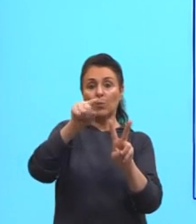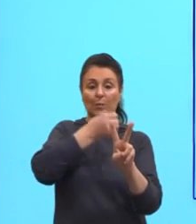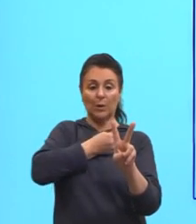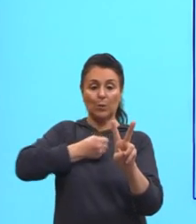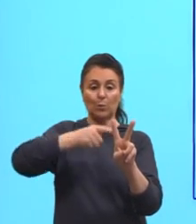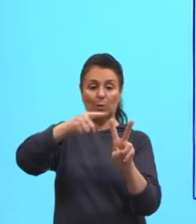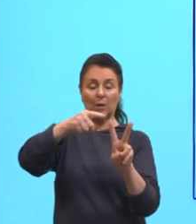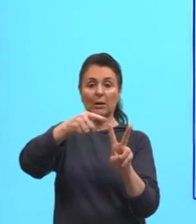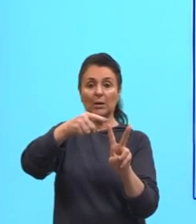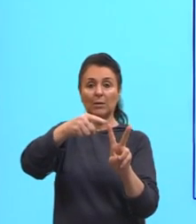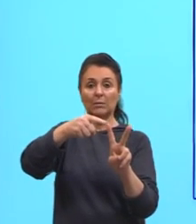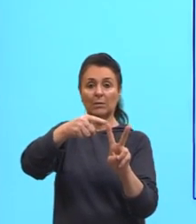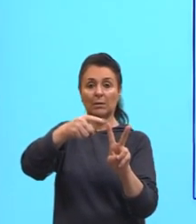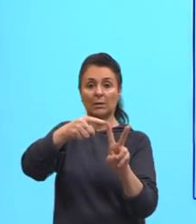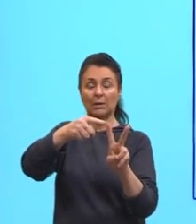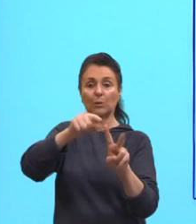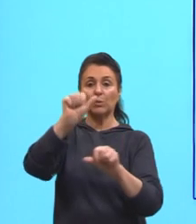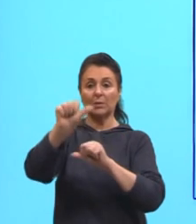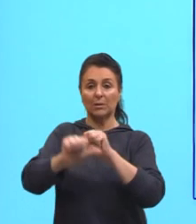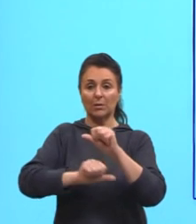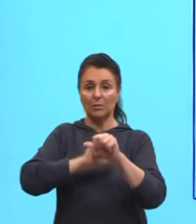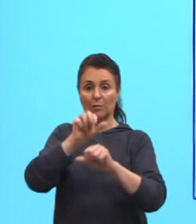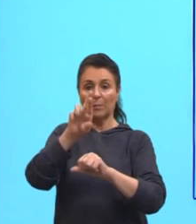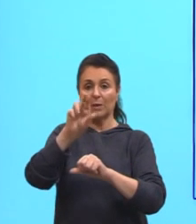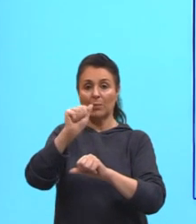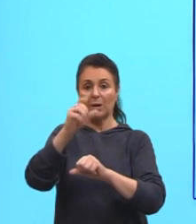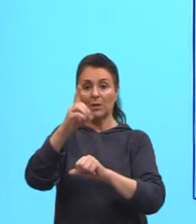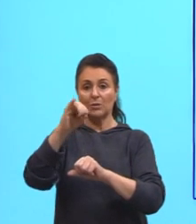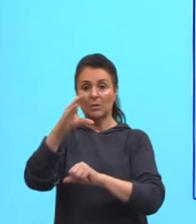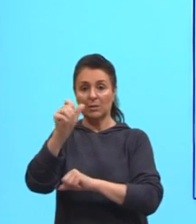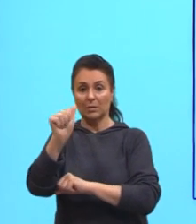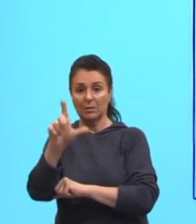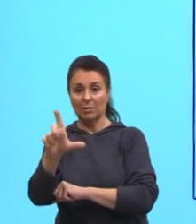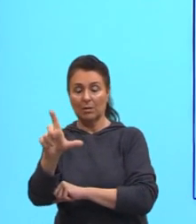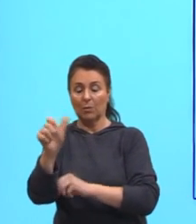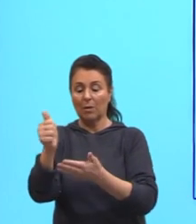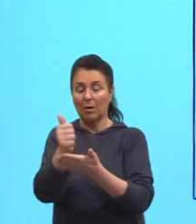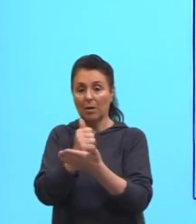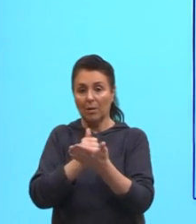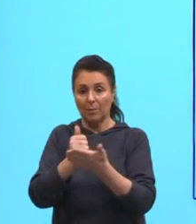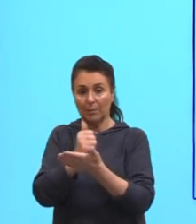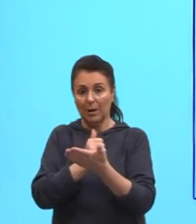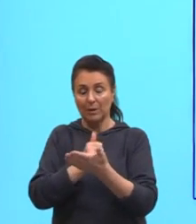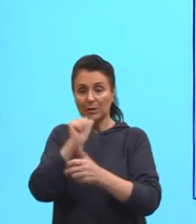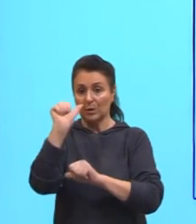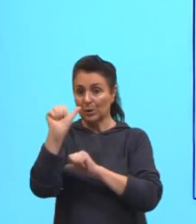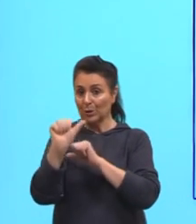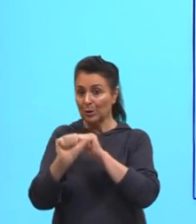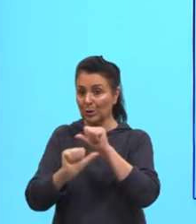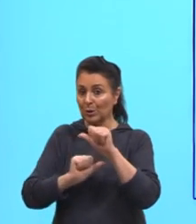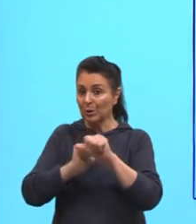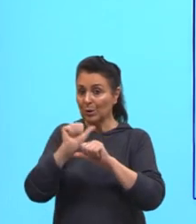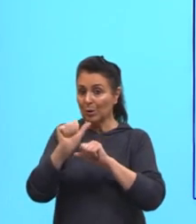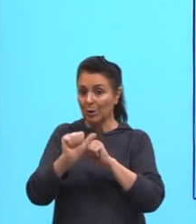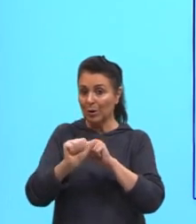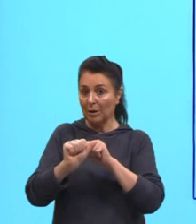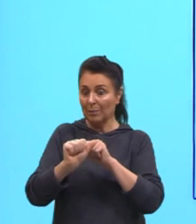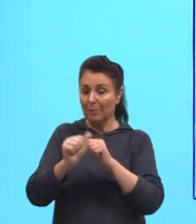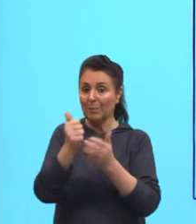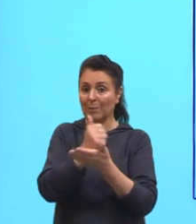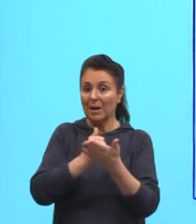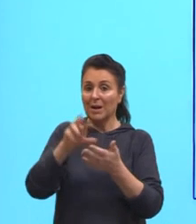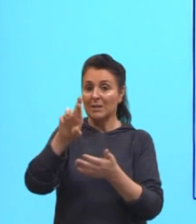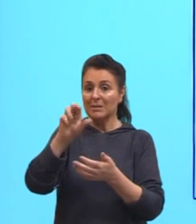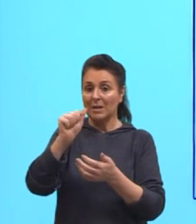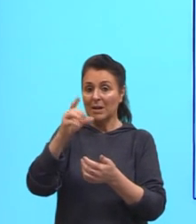transforma isso em um radical tá observa em que a base passa a ser o radicando